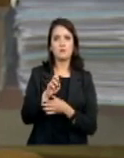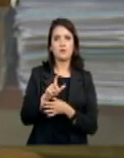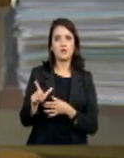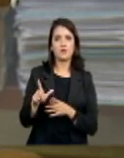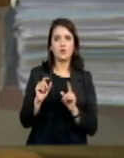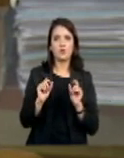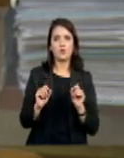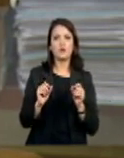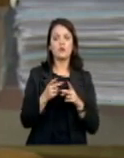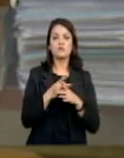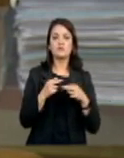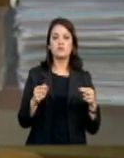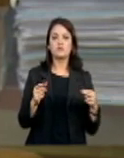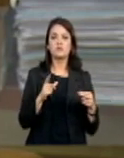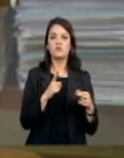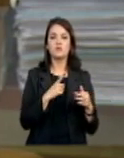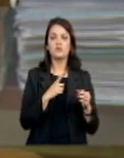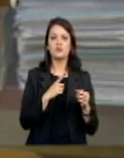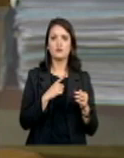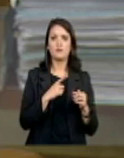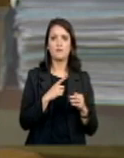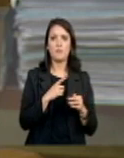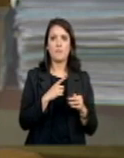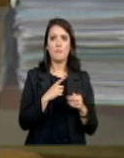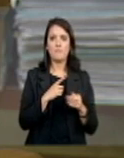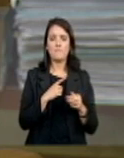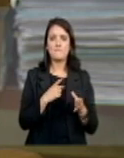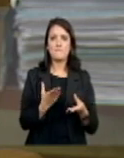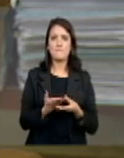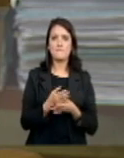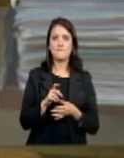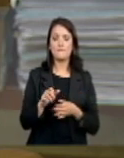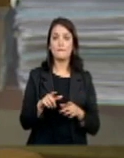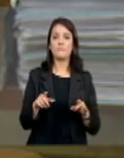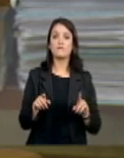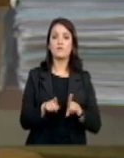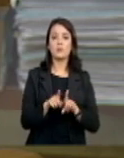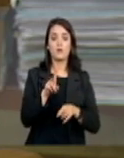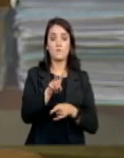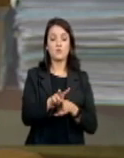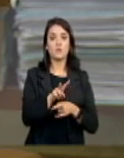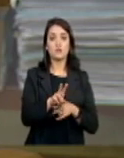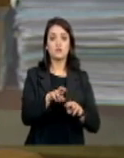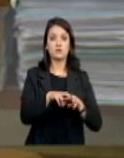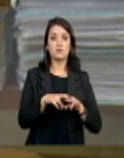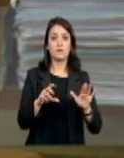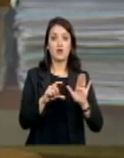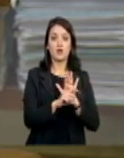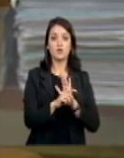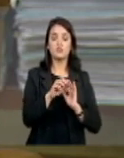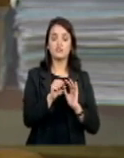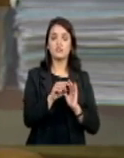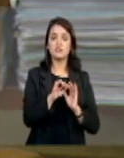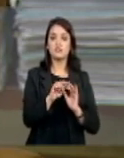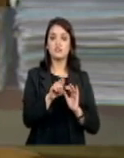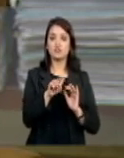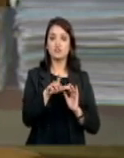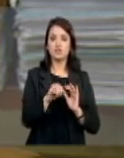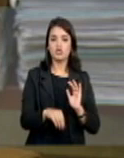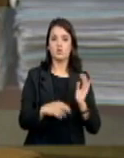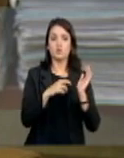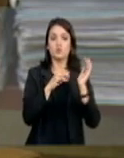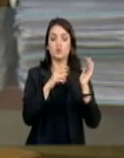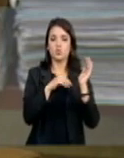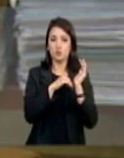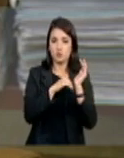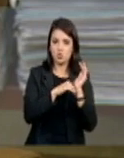percs da pesquisa da persecução penal de peças documentais protegidos pela cláusula constitucional do sigilo tais como a integralidade de